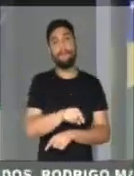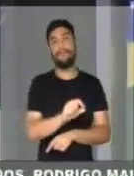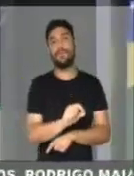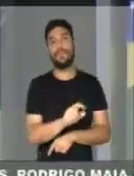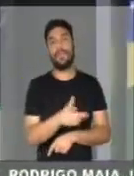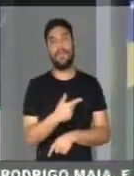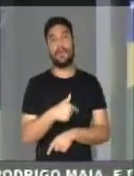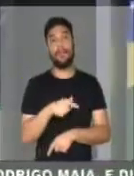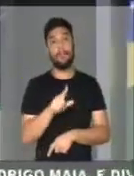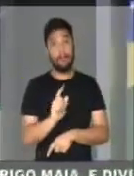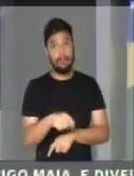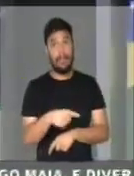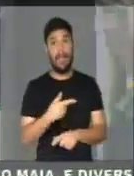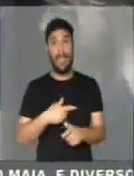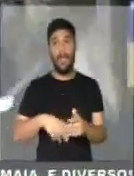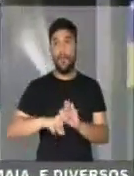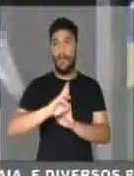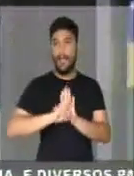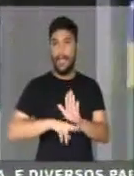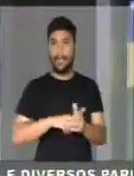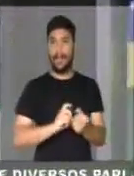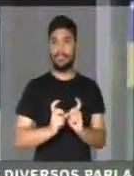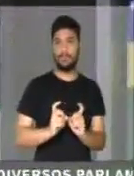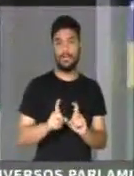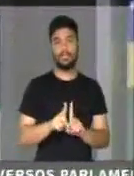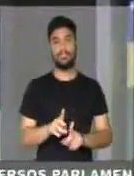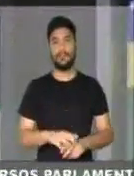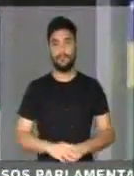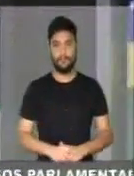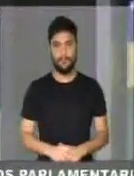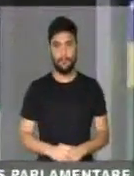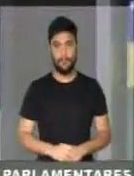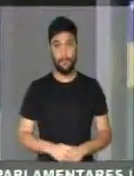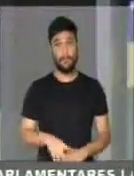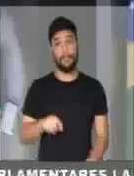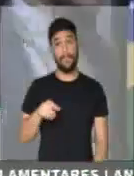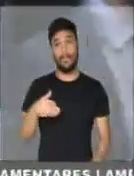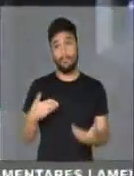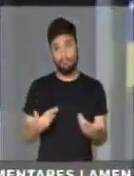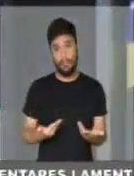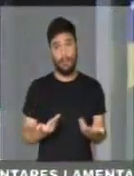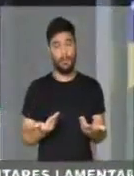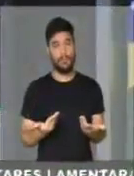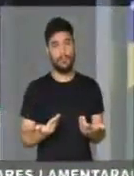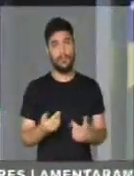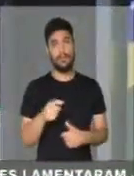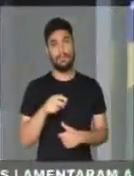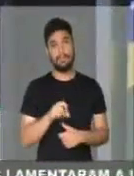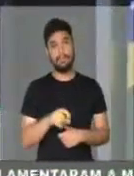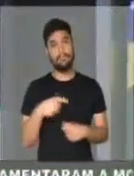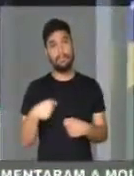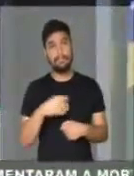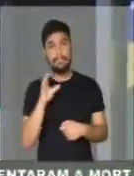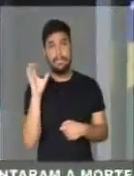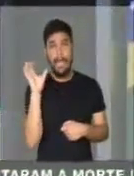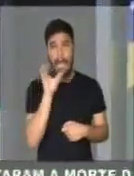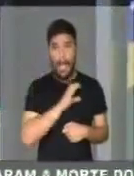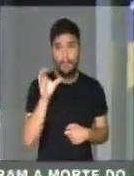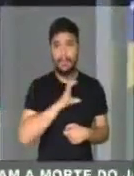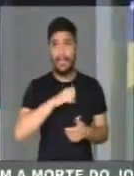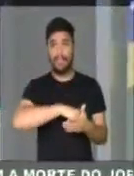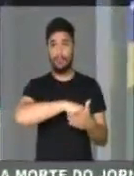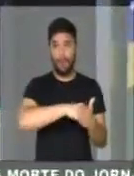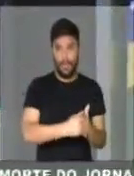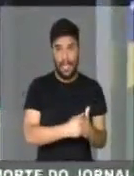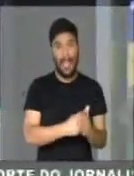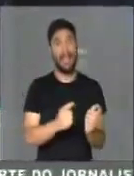por procedimento administrativo, sob pena de ineficácia. Argumenta nesse sentido que a celeridade é